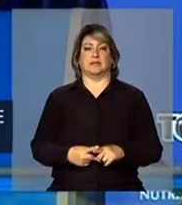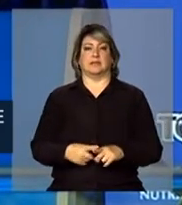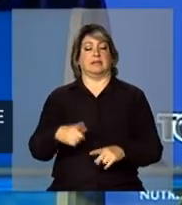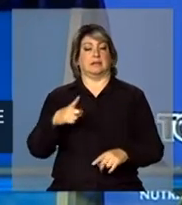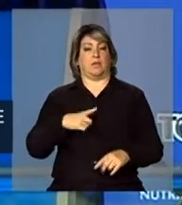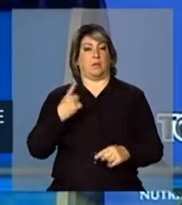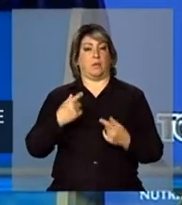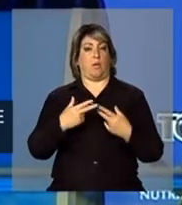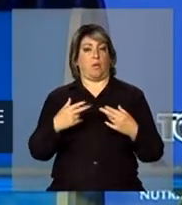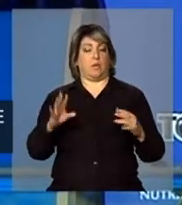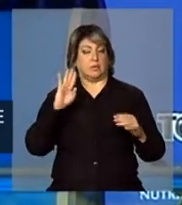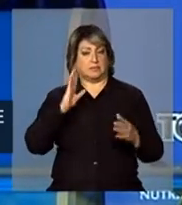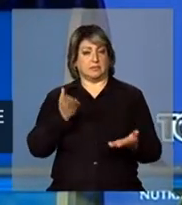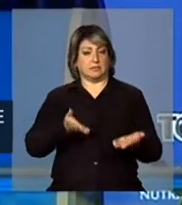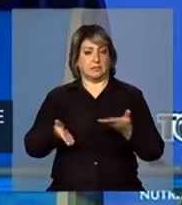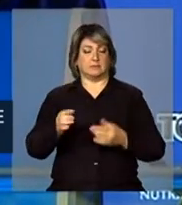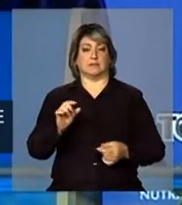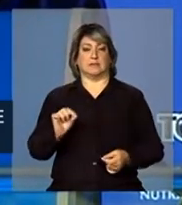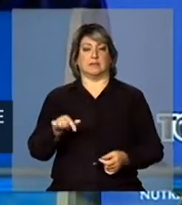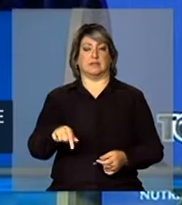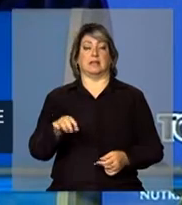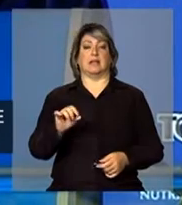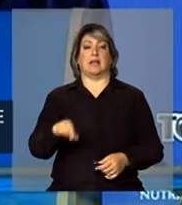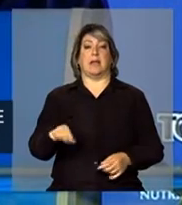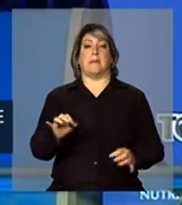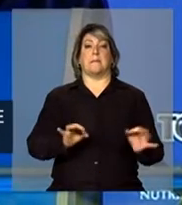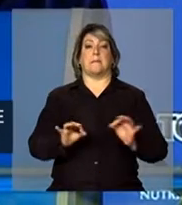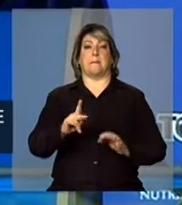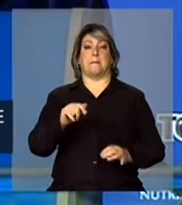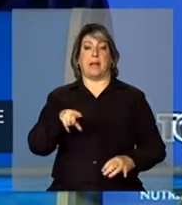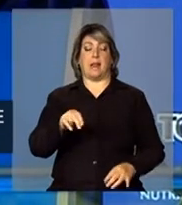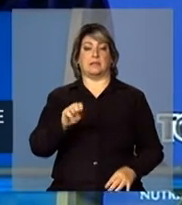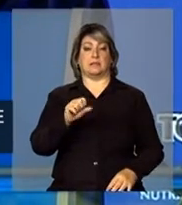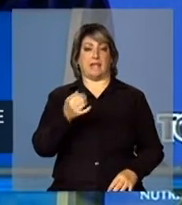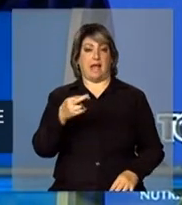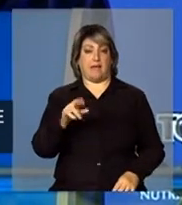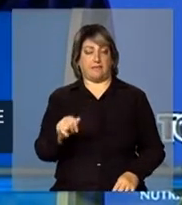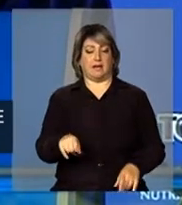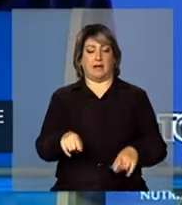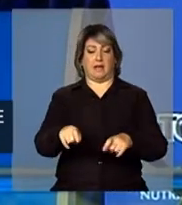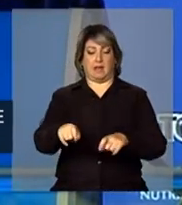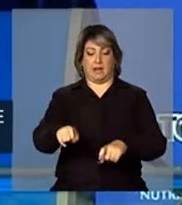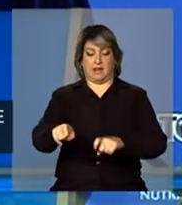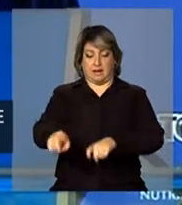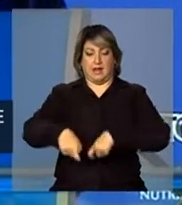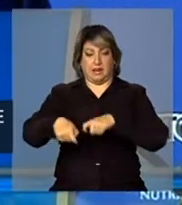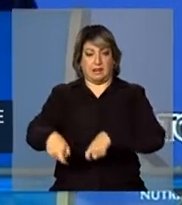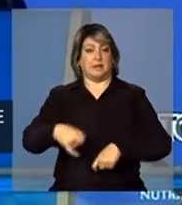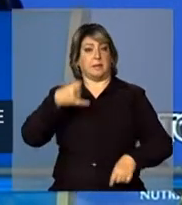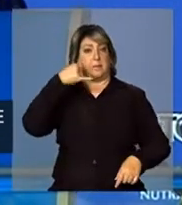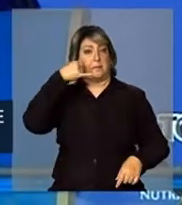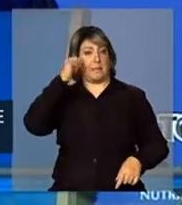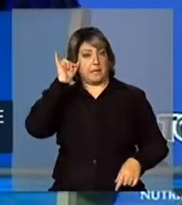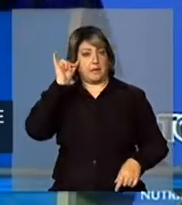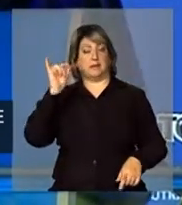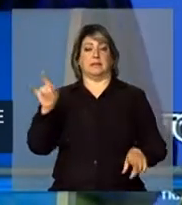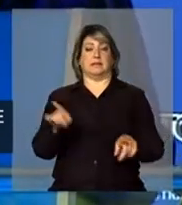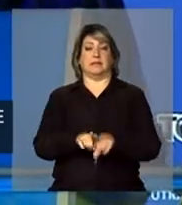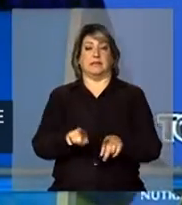uma atenção especial no plano safra da agricultura e da pecuária às questões